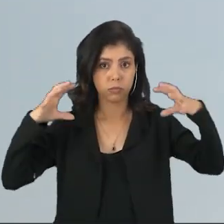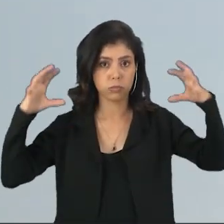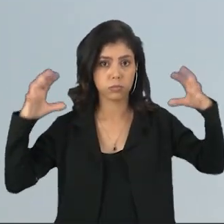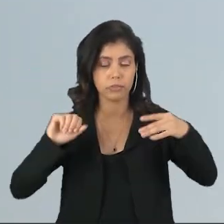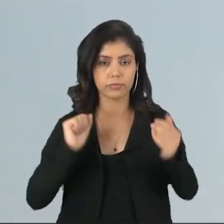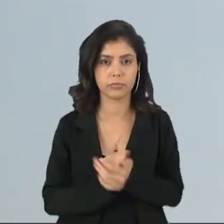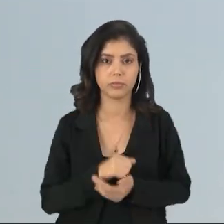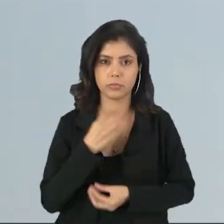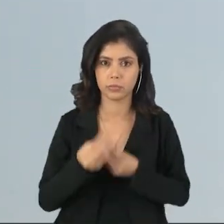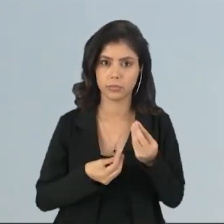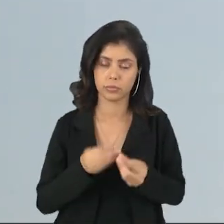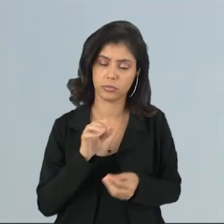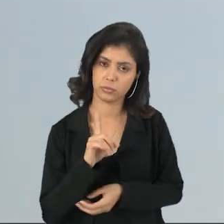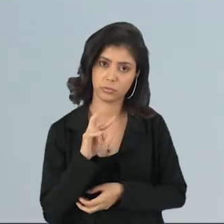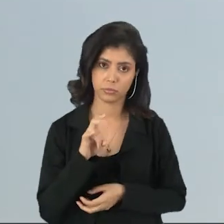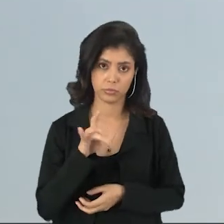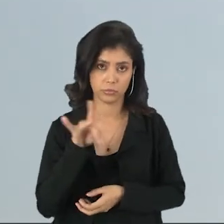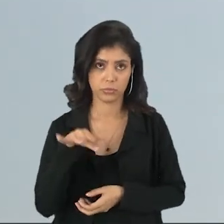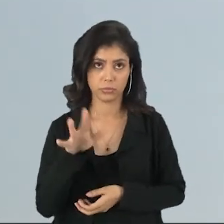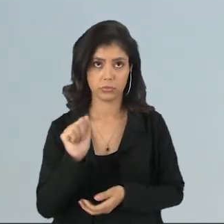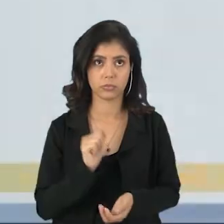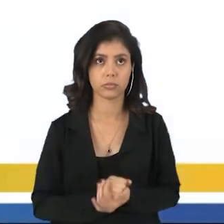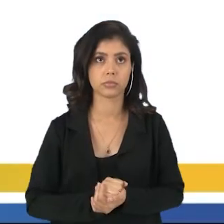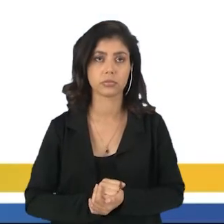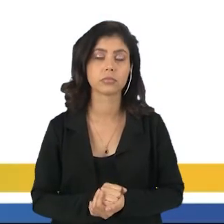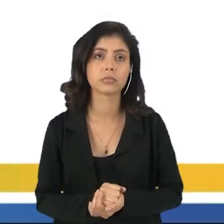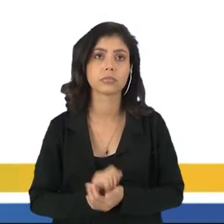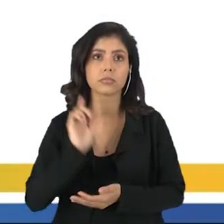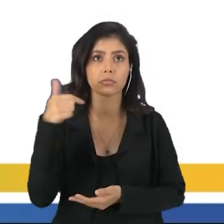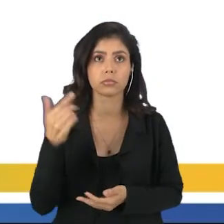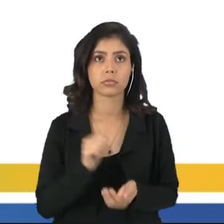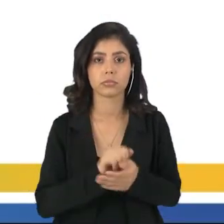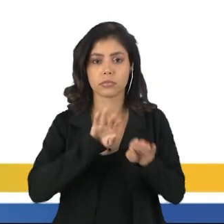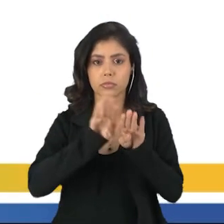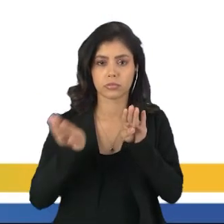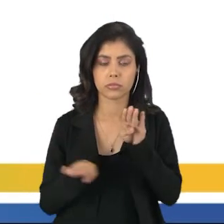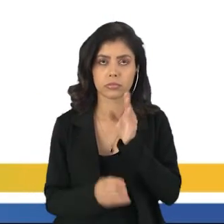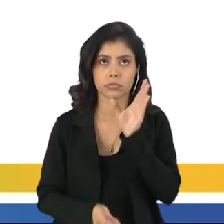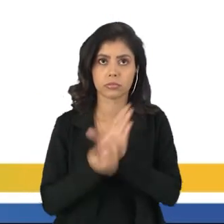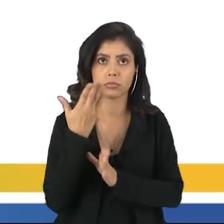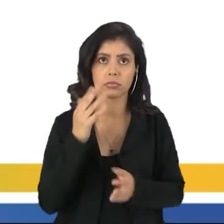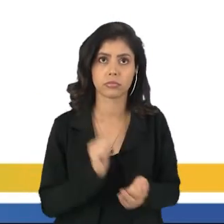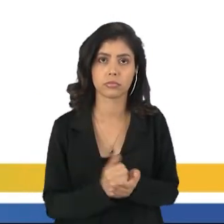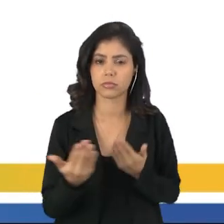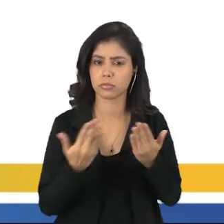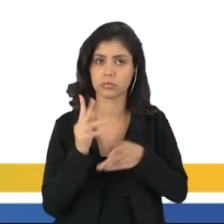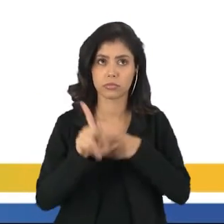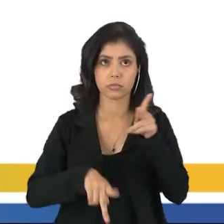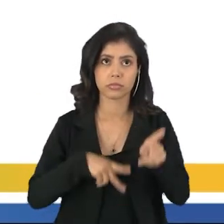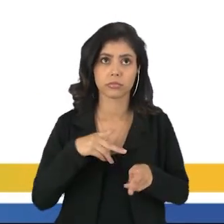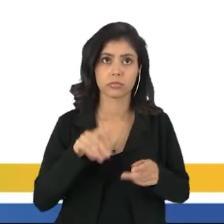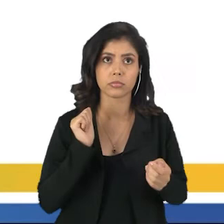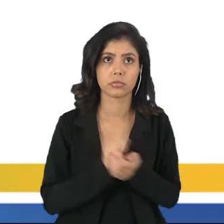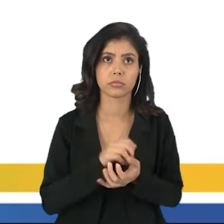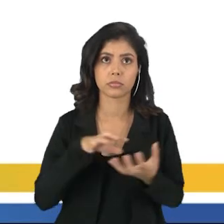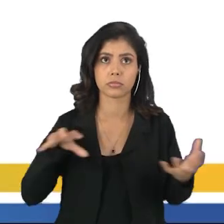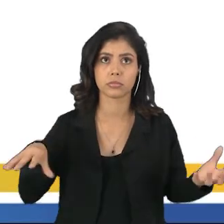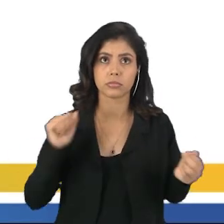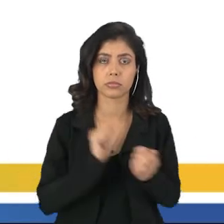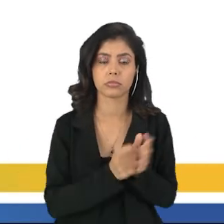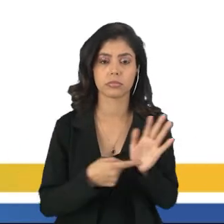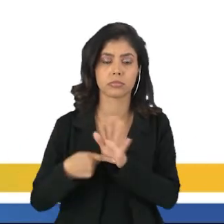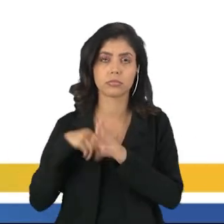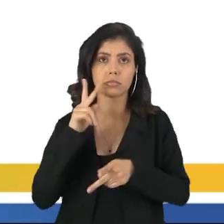há ocorrência de chuvas com os tais deslizamentos. E aí, outra desigualdade existente em